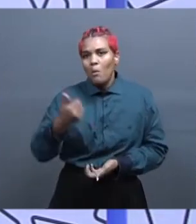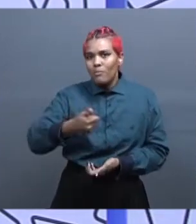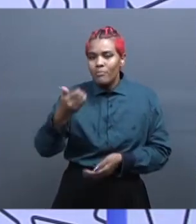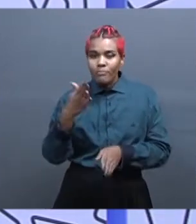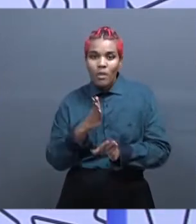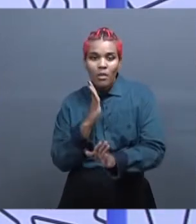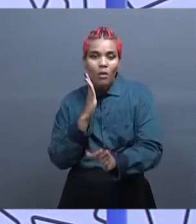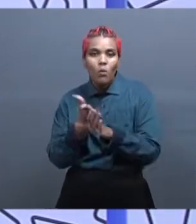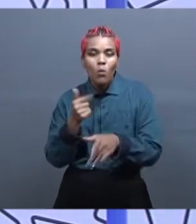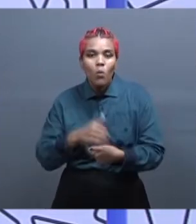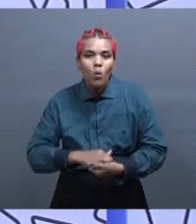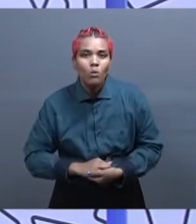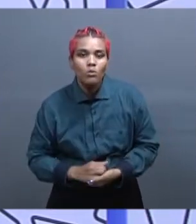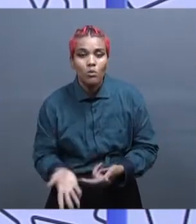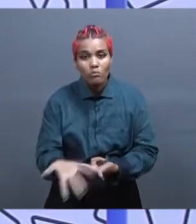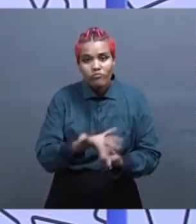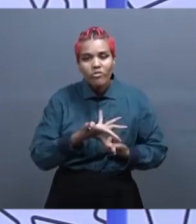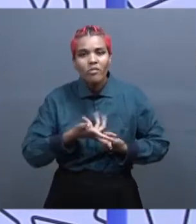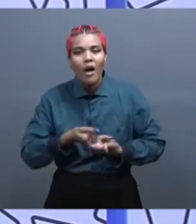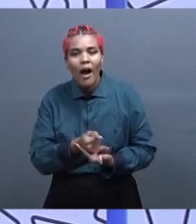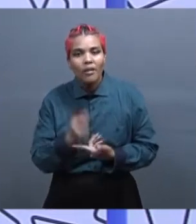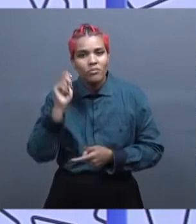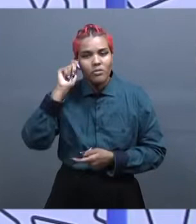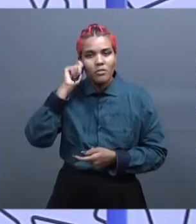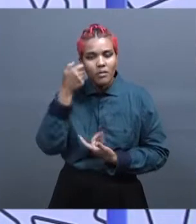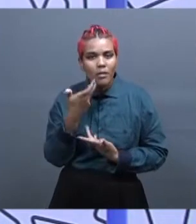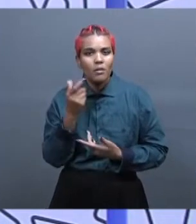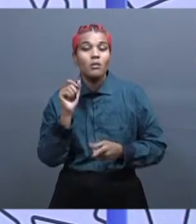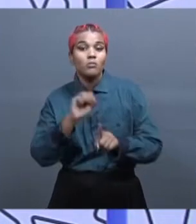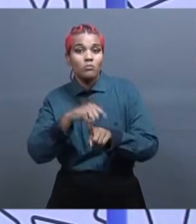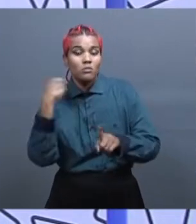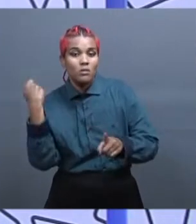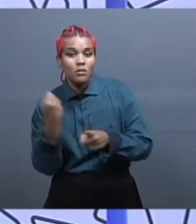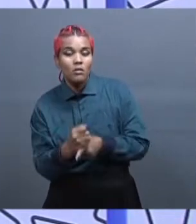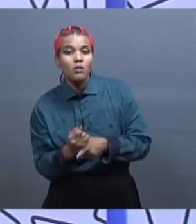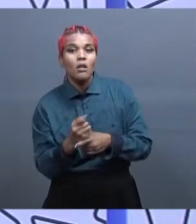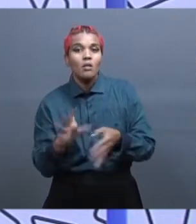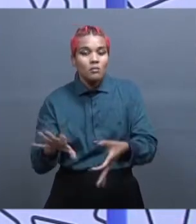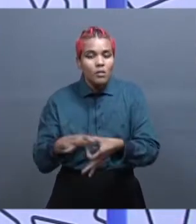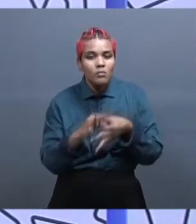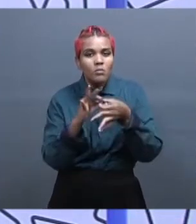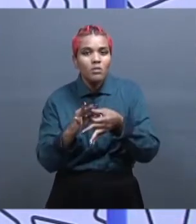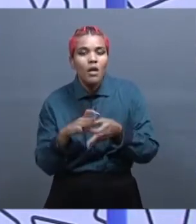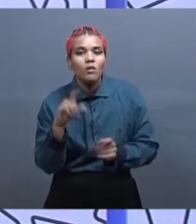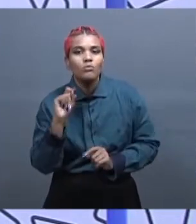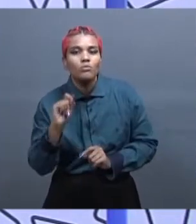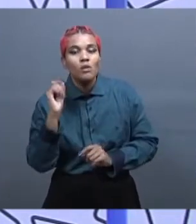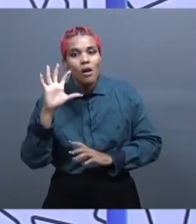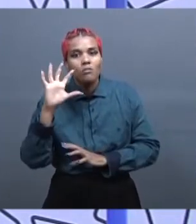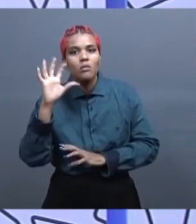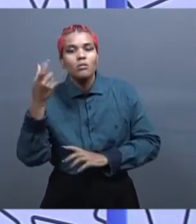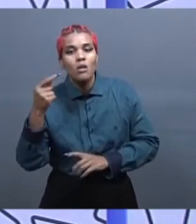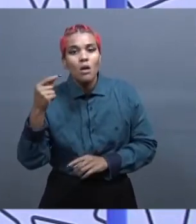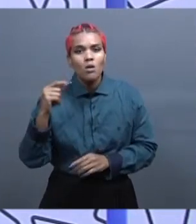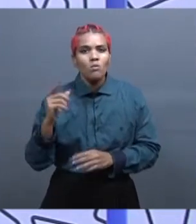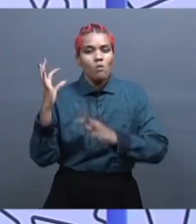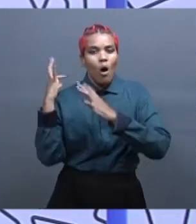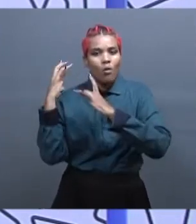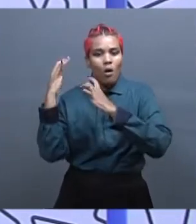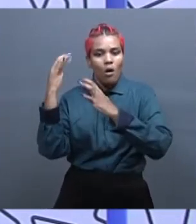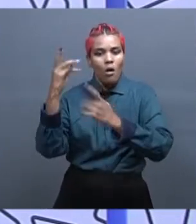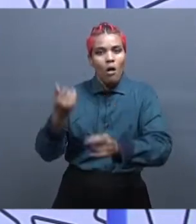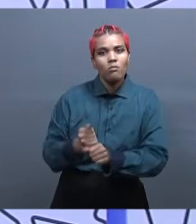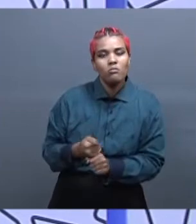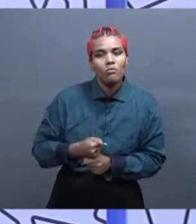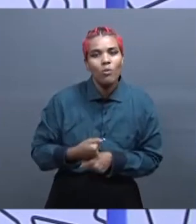de artes negras o objetivo é socializar os resultados das ações realizadas durante todo este ano e realizar